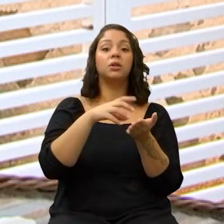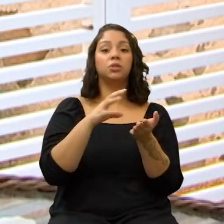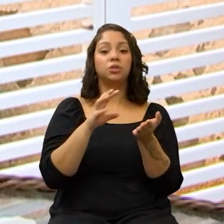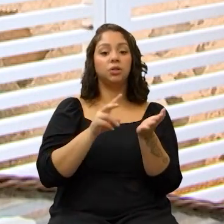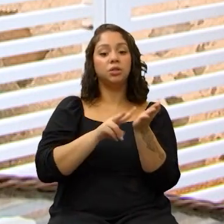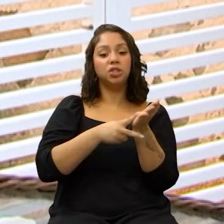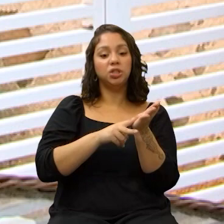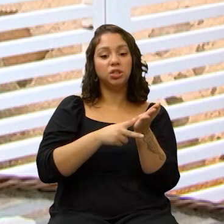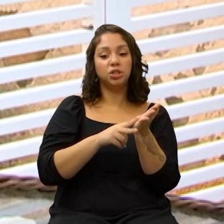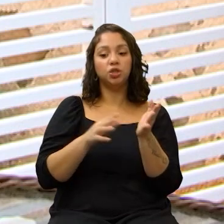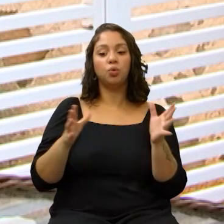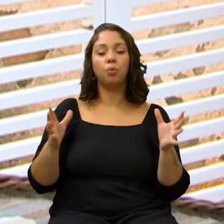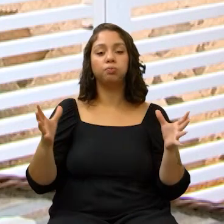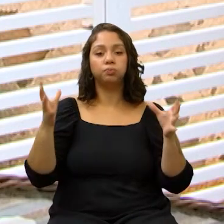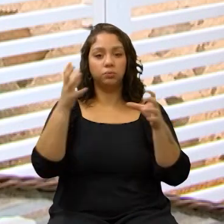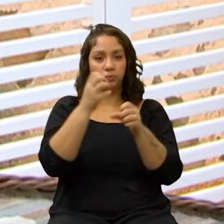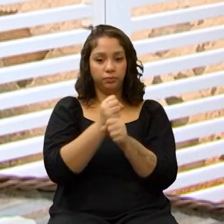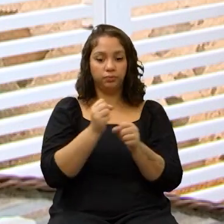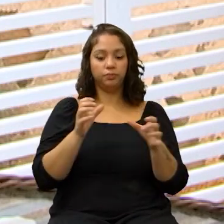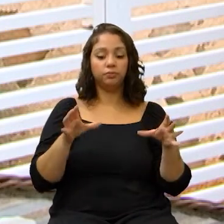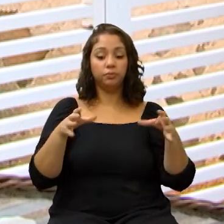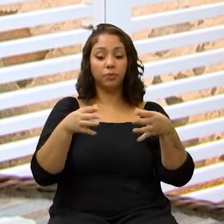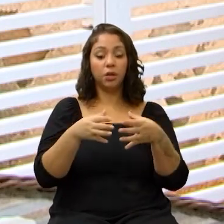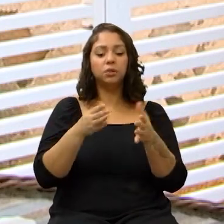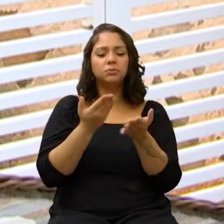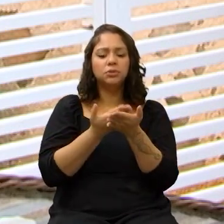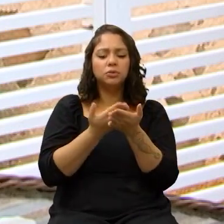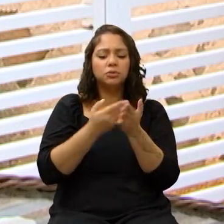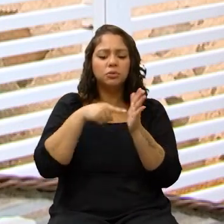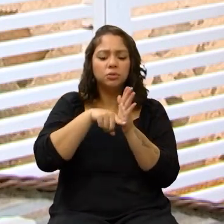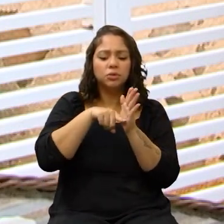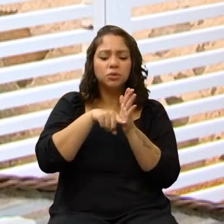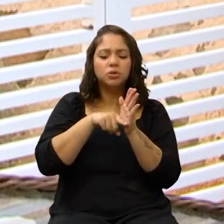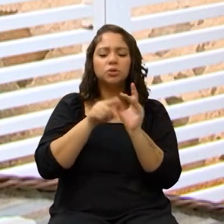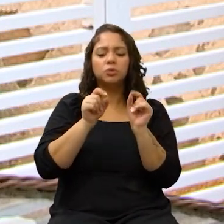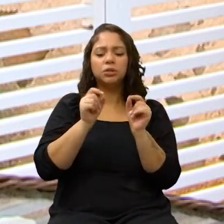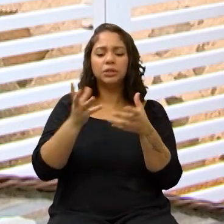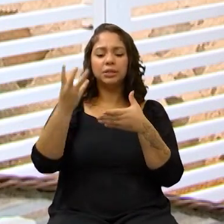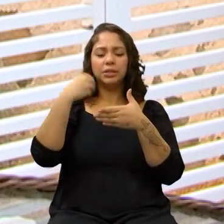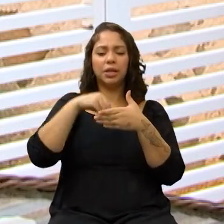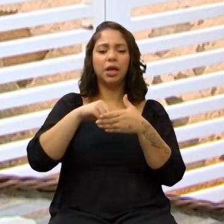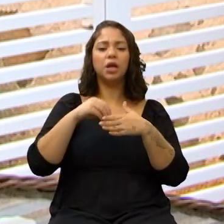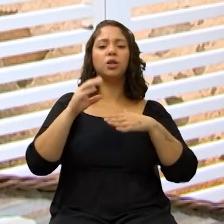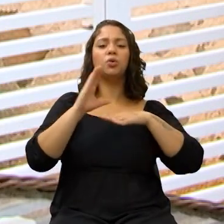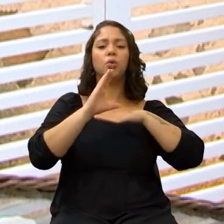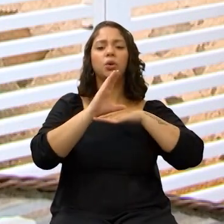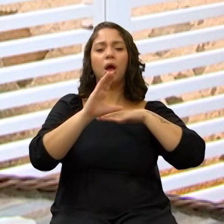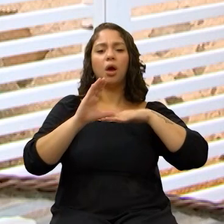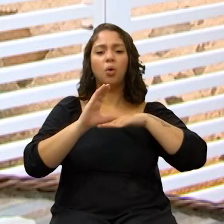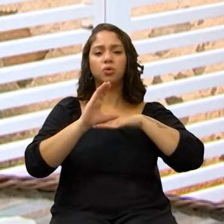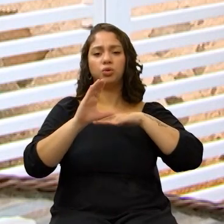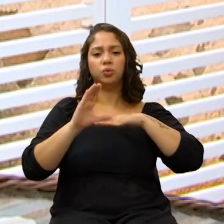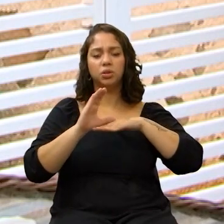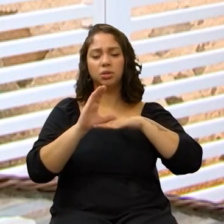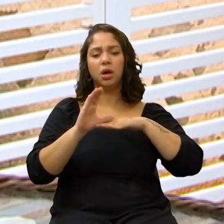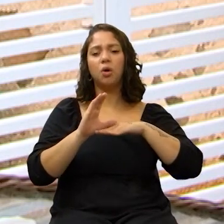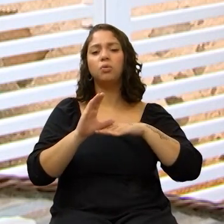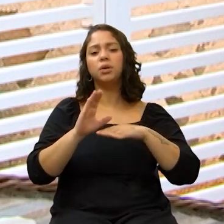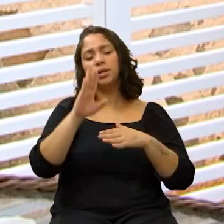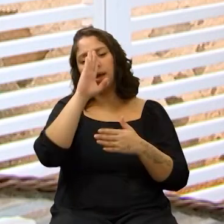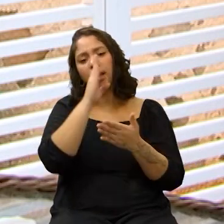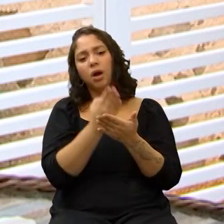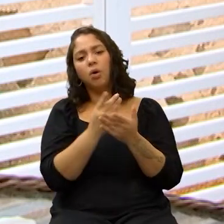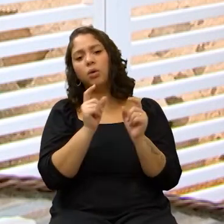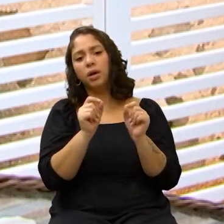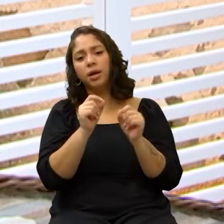Intersindical de Estudos Socioeconômicos, faz um estudo com base naquilo que está escrito na Constituição do que deve ser o salário e chega à conclusão de